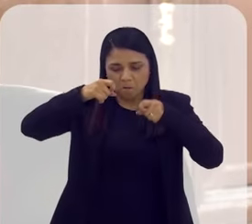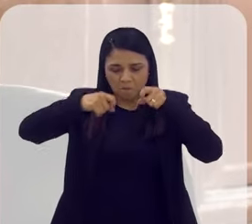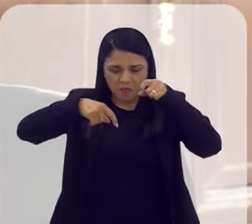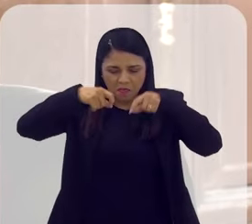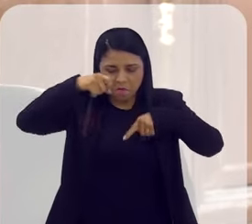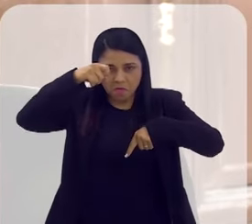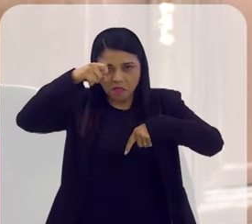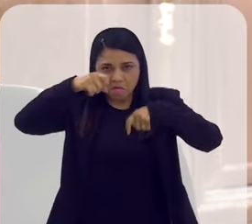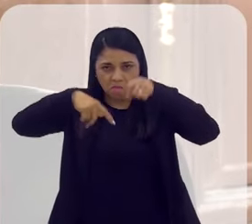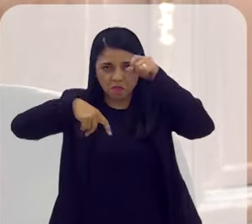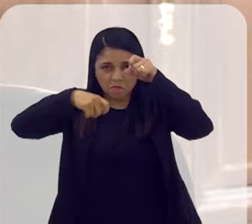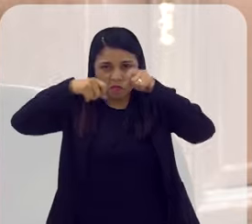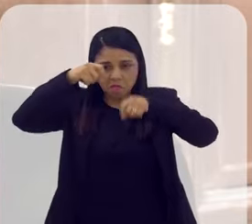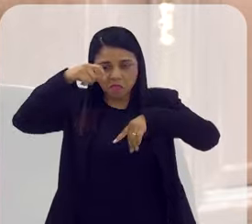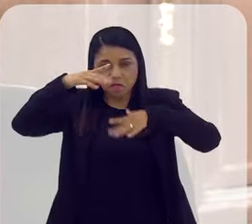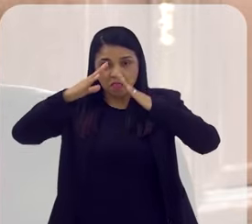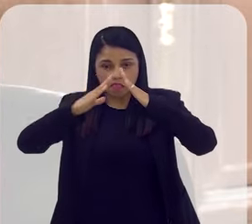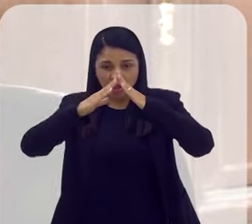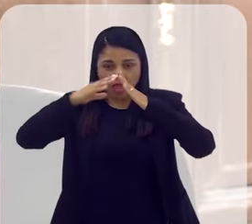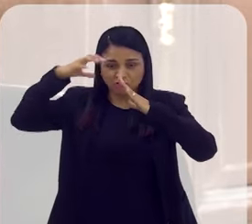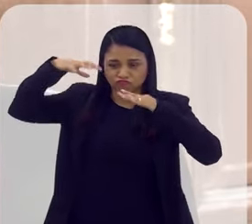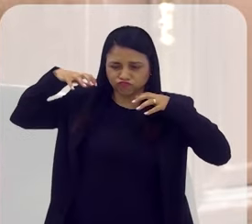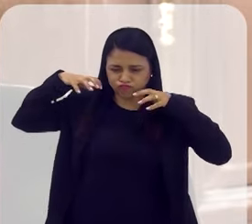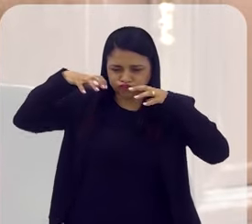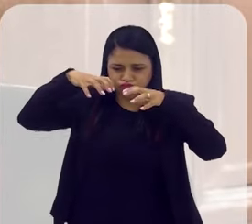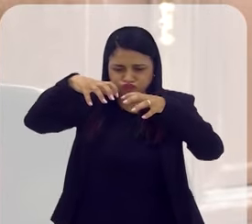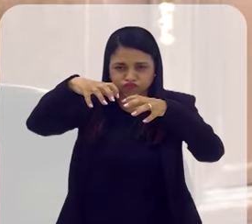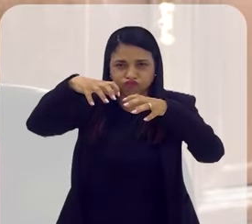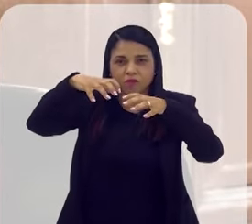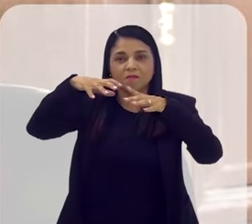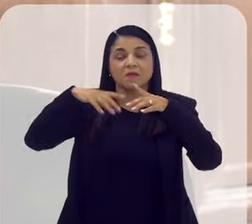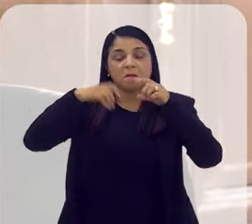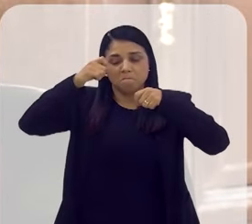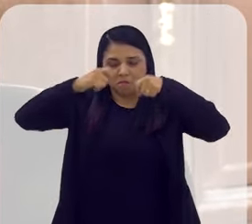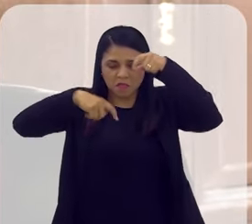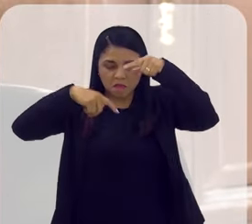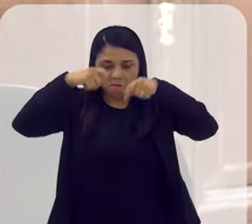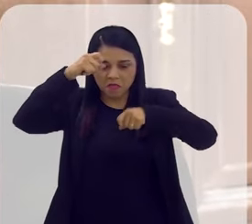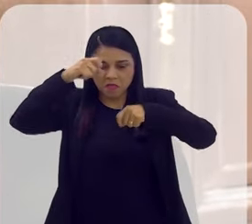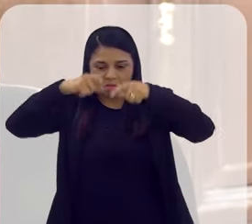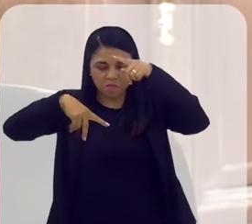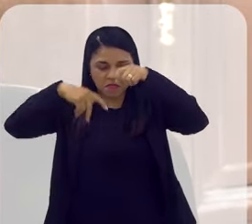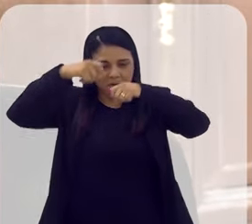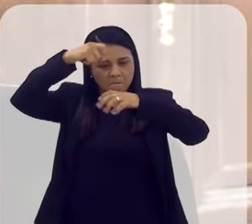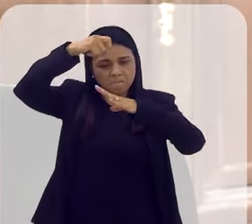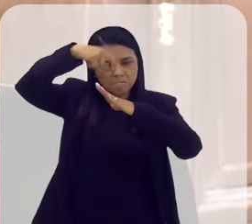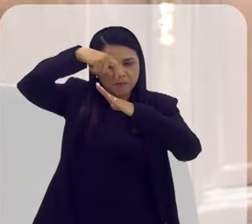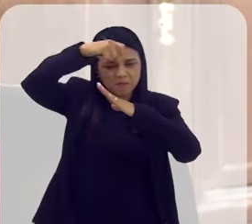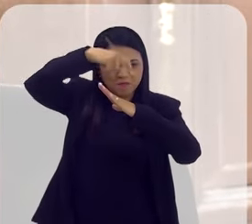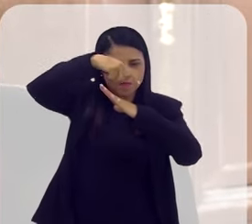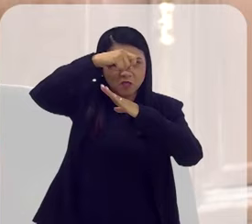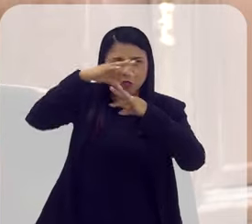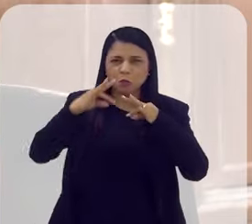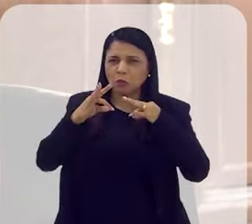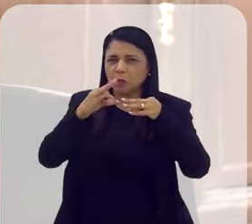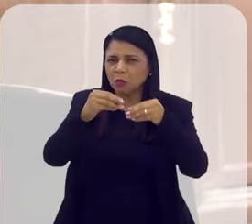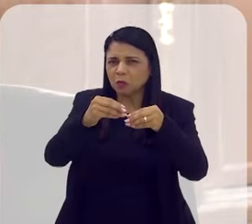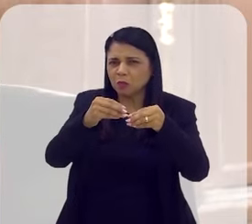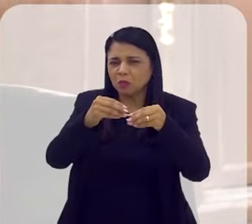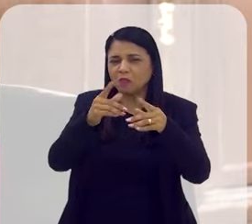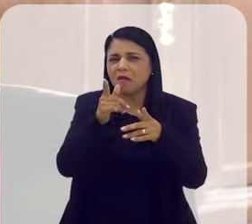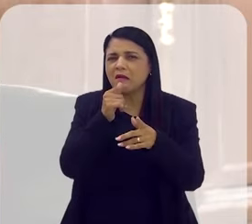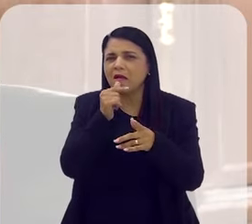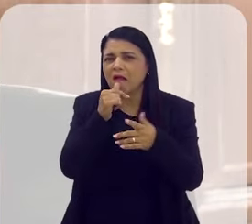conhecem. Ping, ping, ping, ping, cai a chuva no telhado. Ping, ping, ping, ping, já